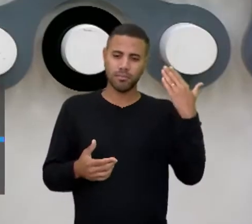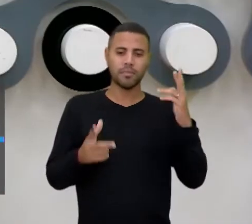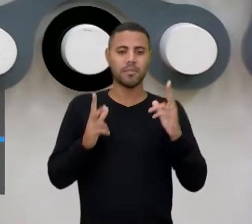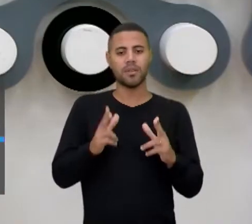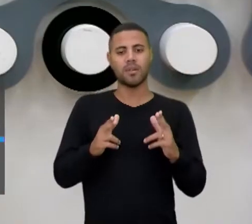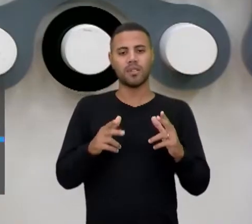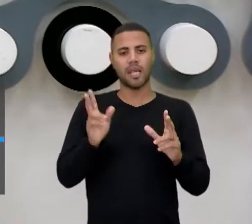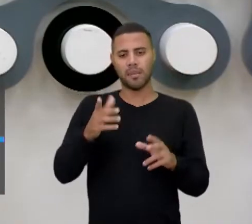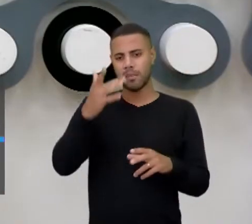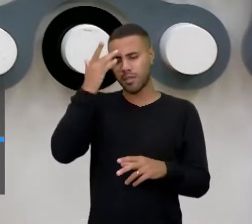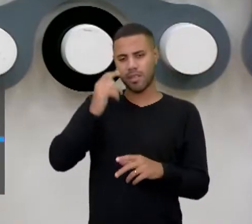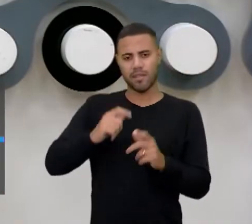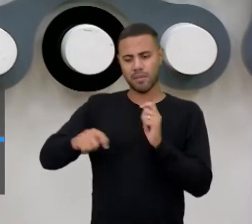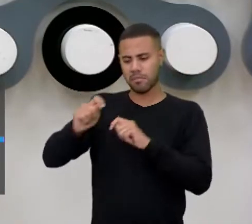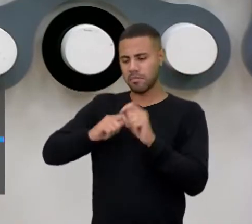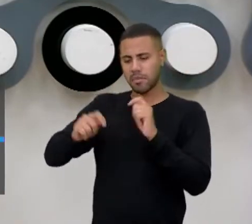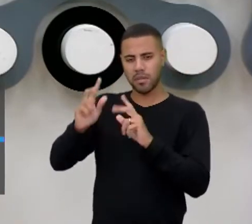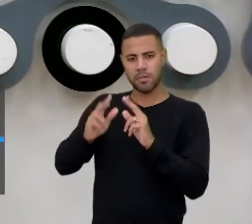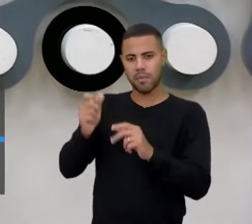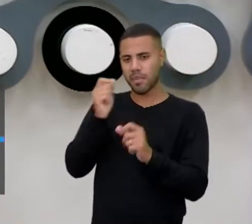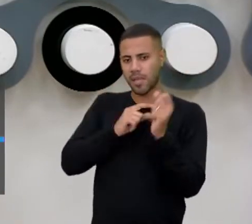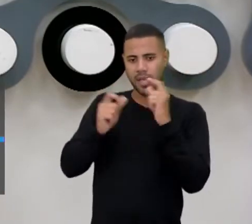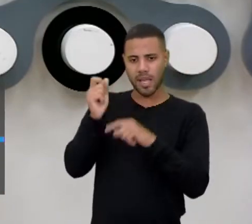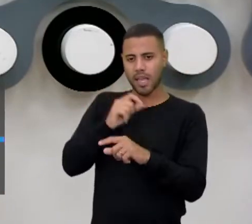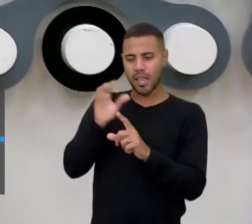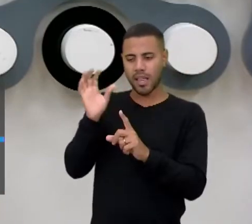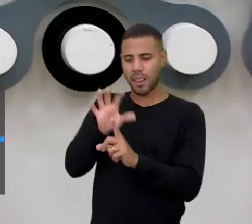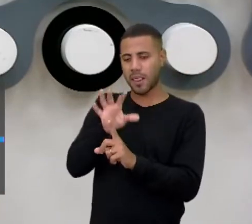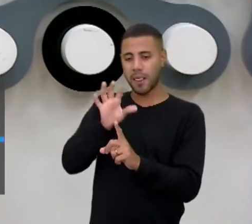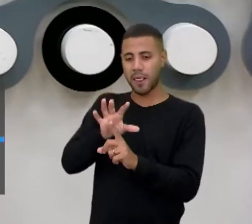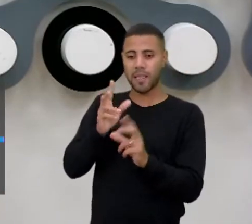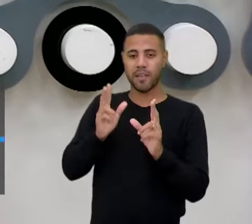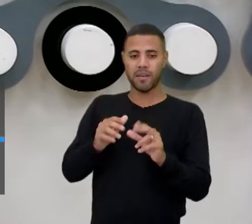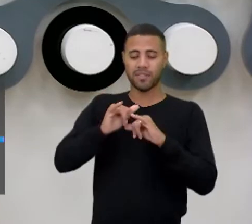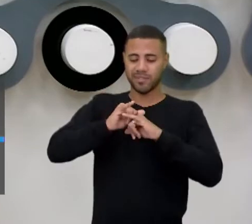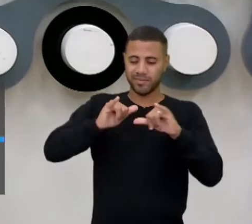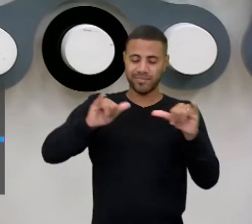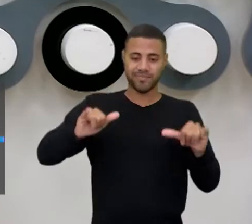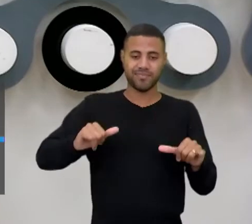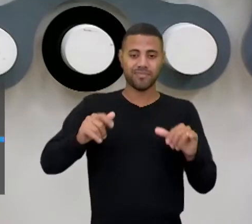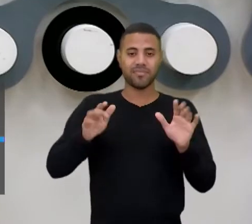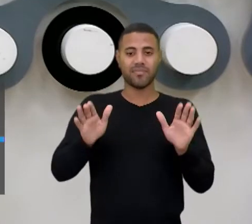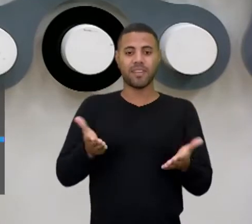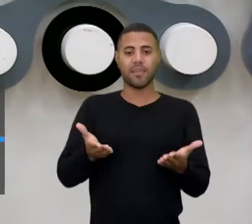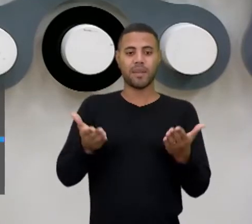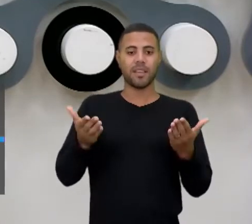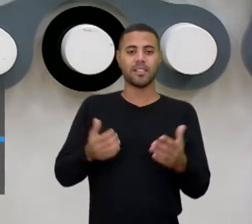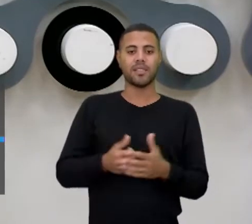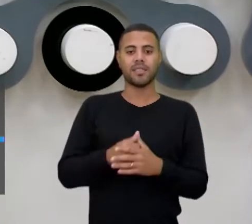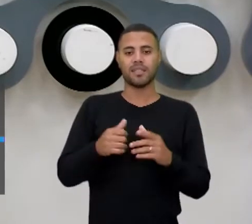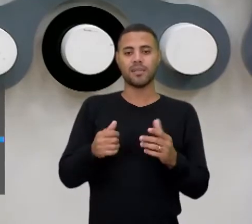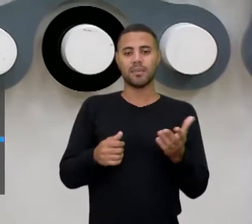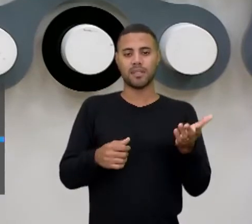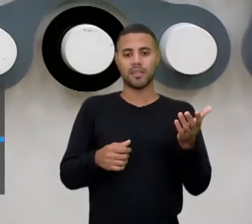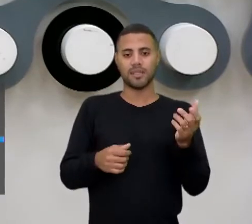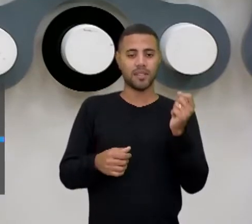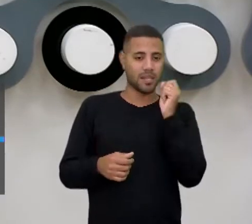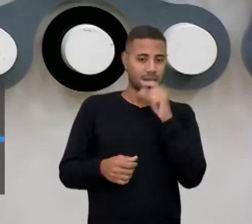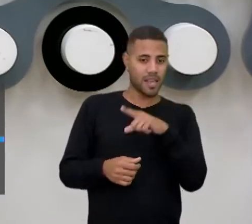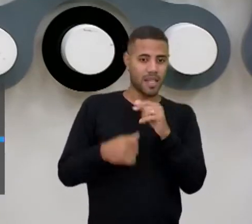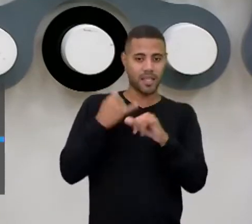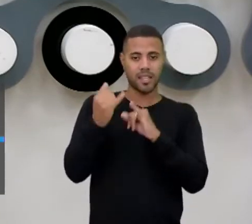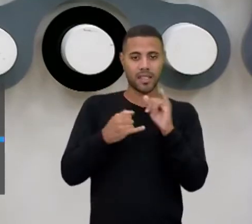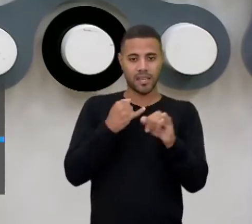buscar comercial antigo, aí tinha comercial com humor. Mas hoje eles estão usando até a parte que era mais divertida da